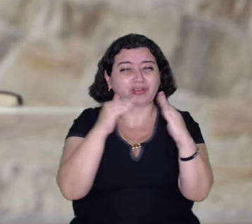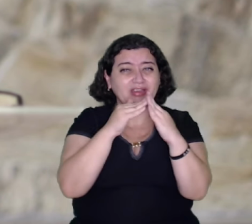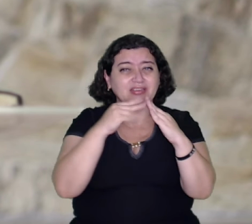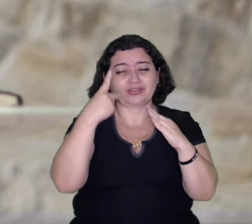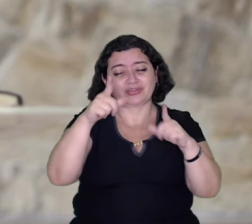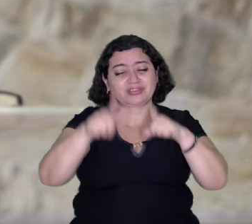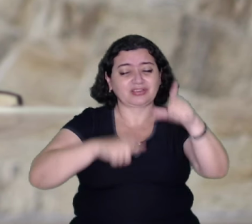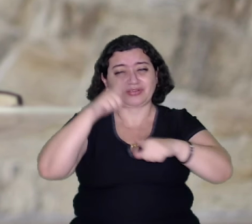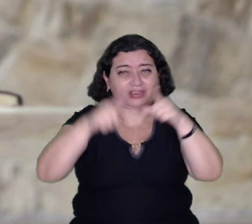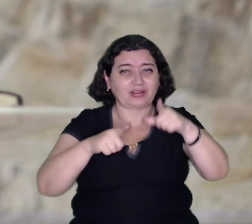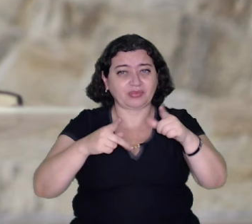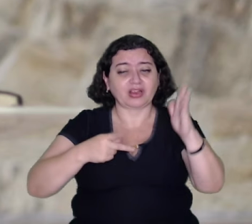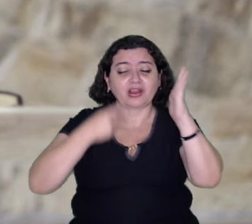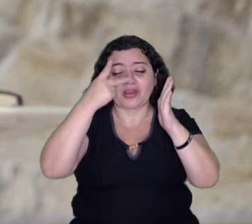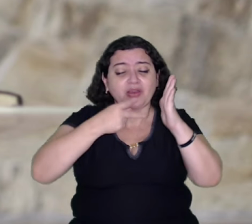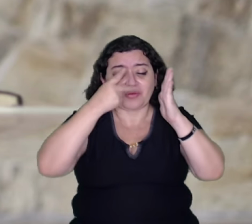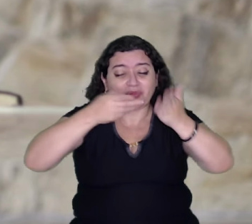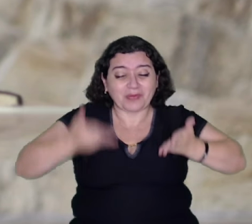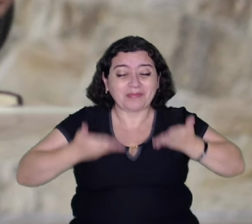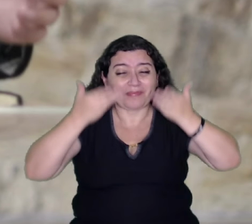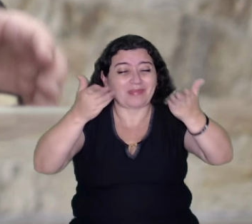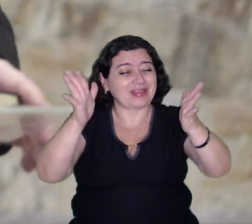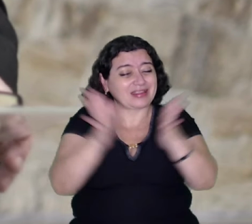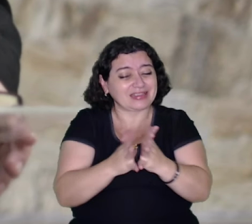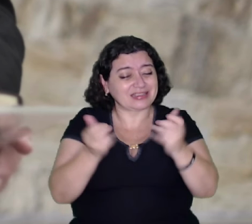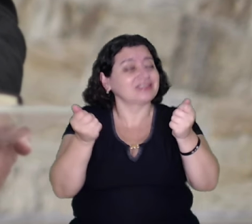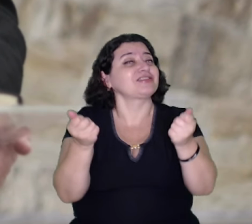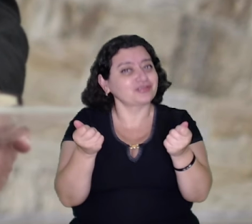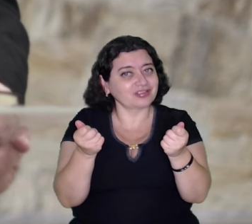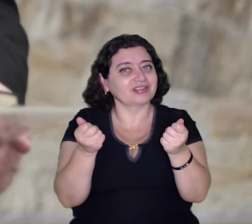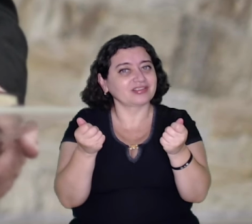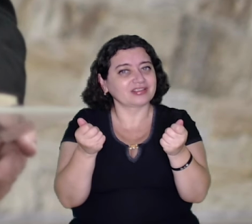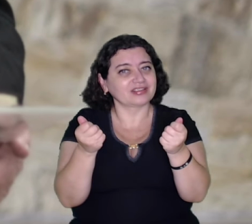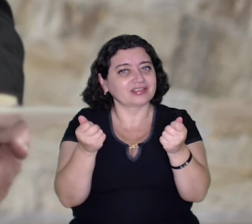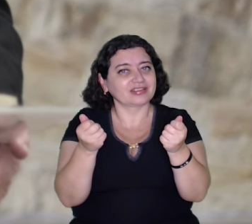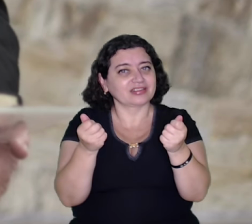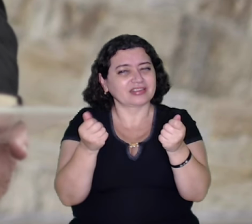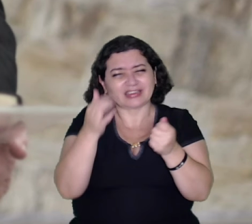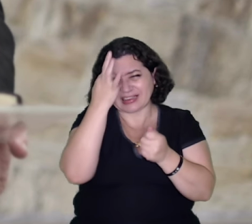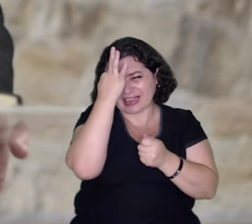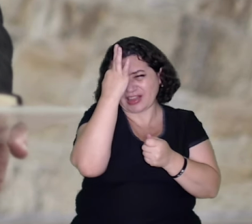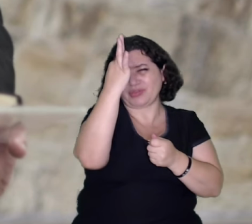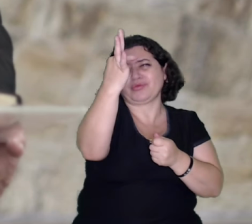te trazendo promessas gloriosas lá no porvir.